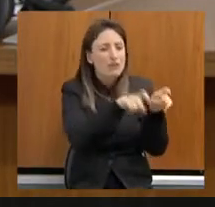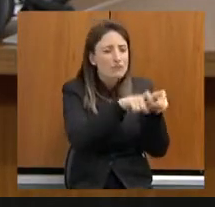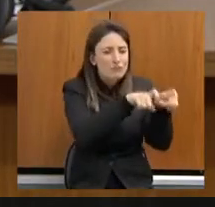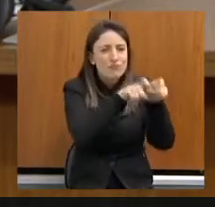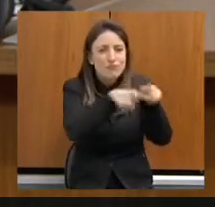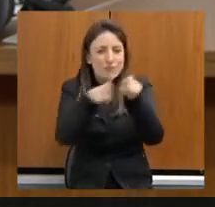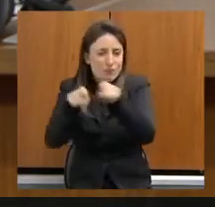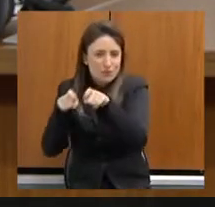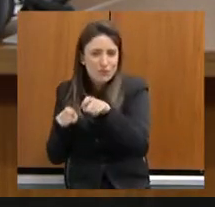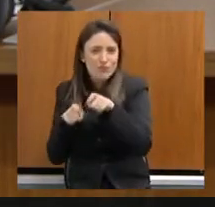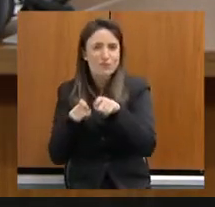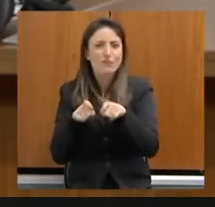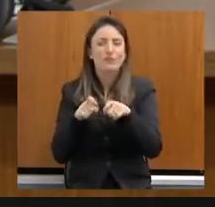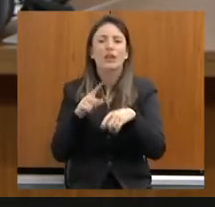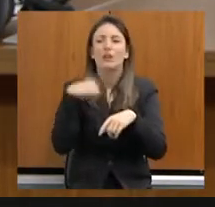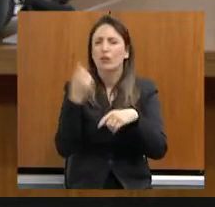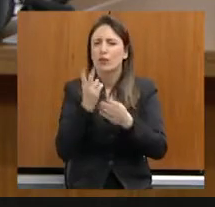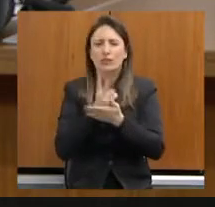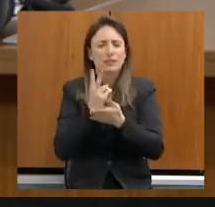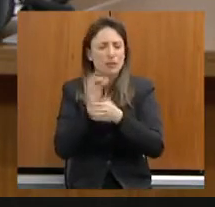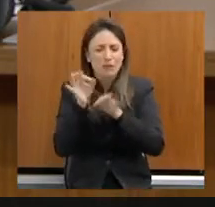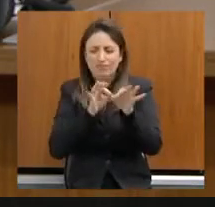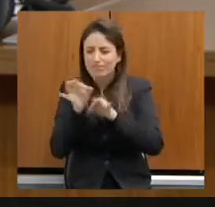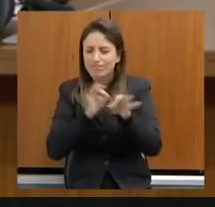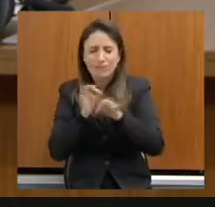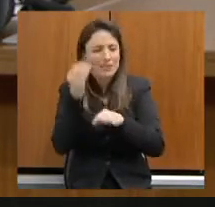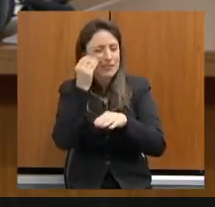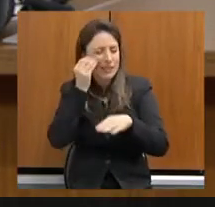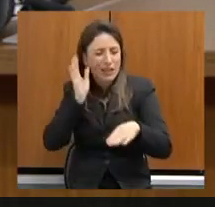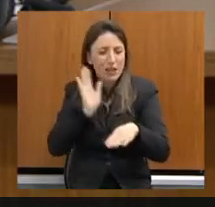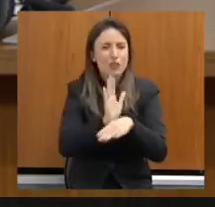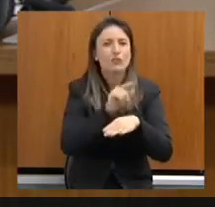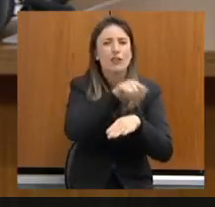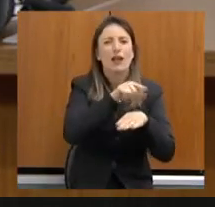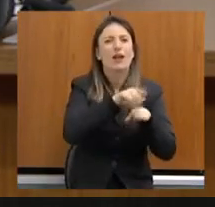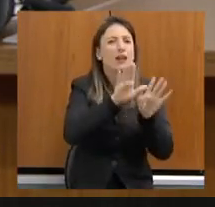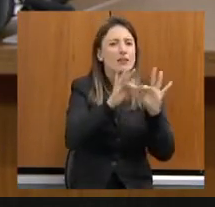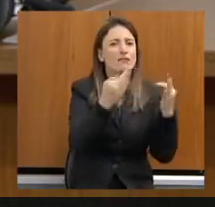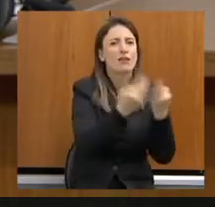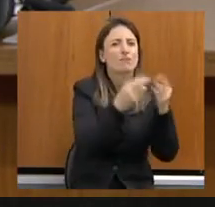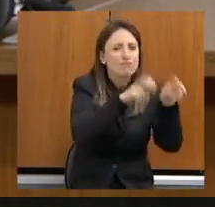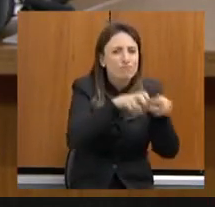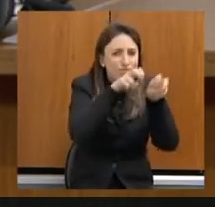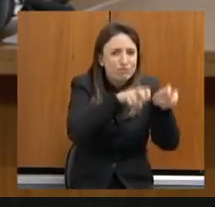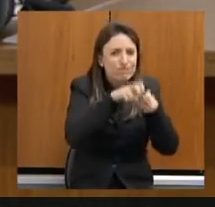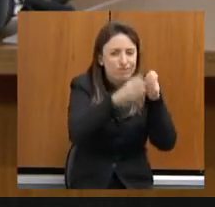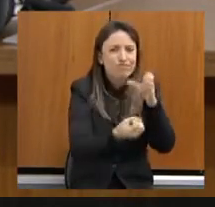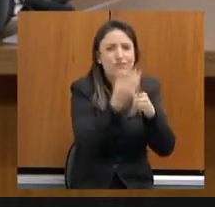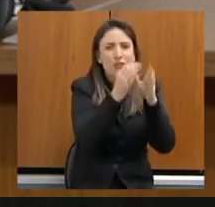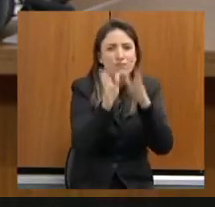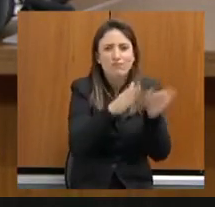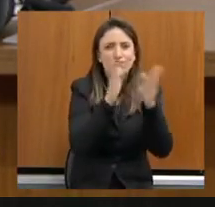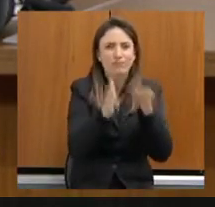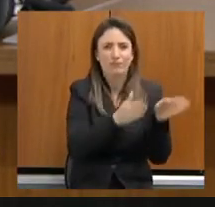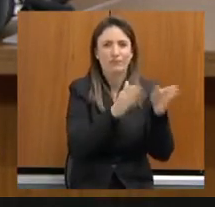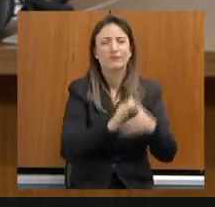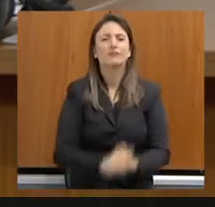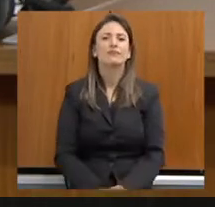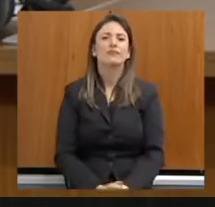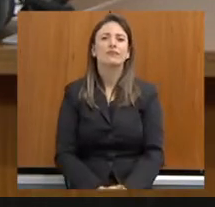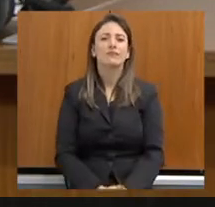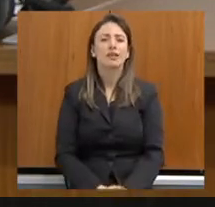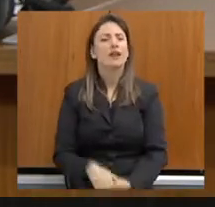nossas ações são sempre para poder atender a esse público e e aqui eu sempre